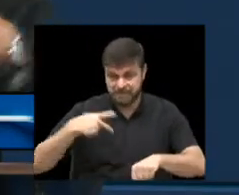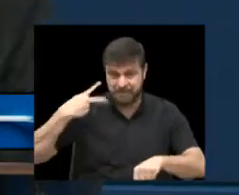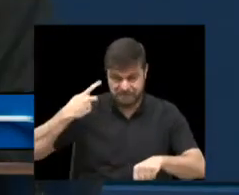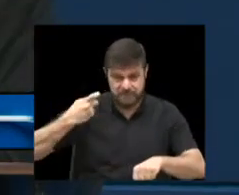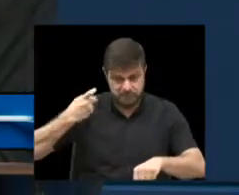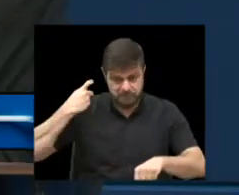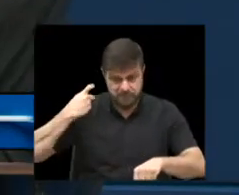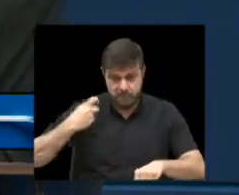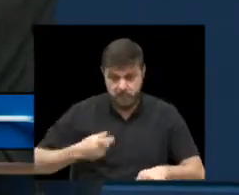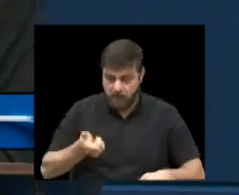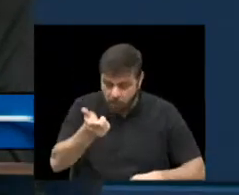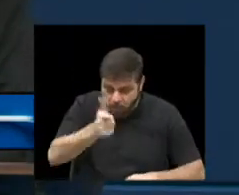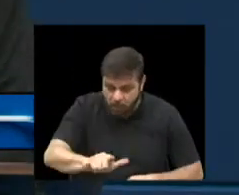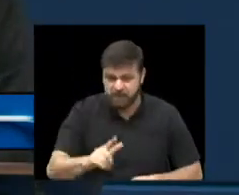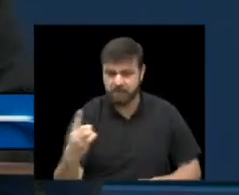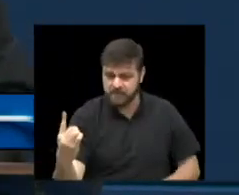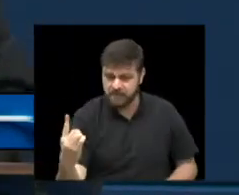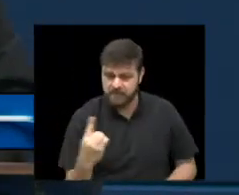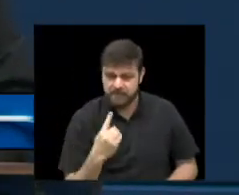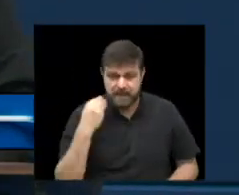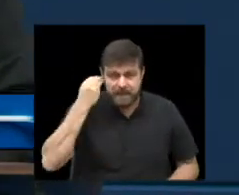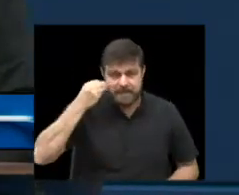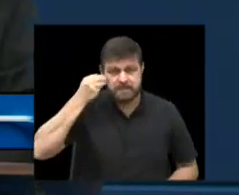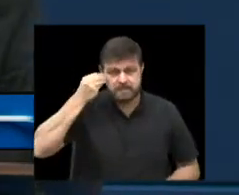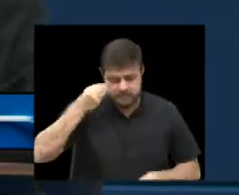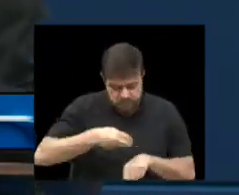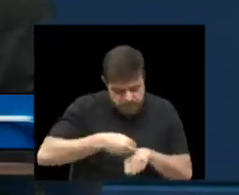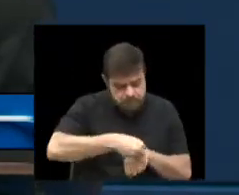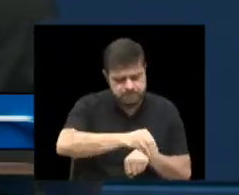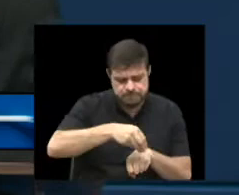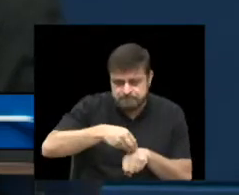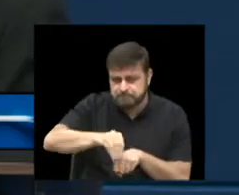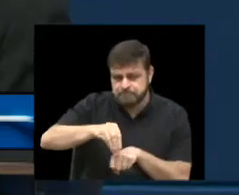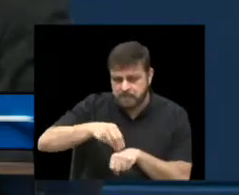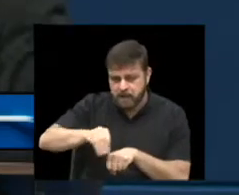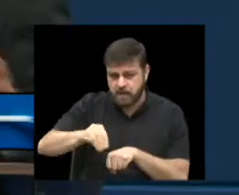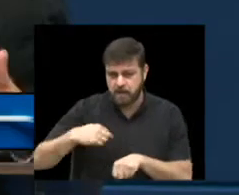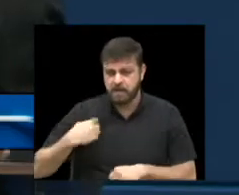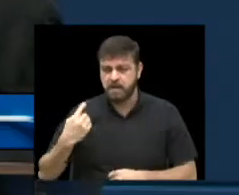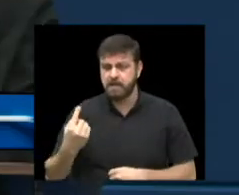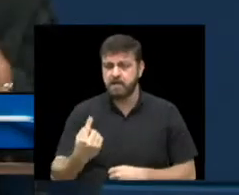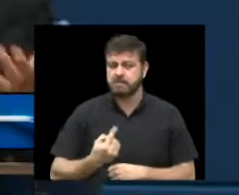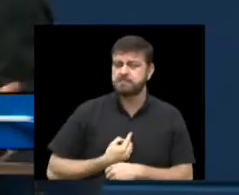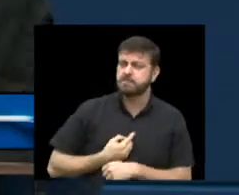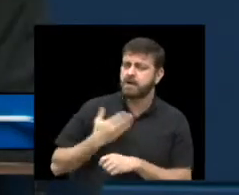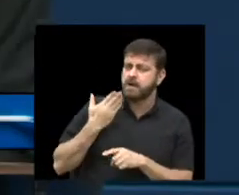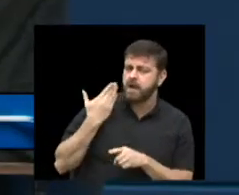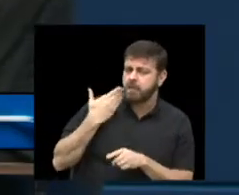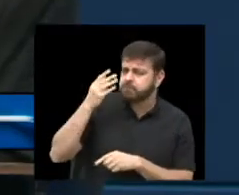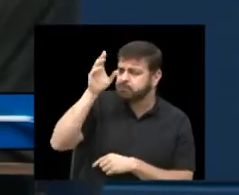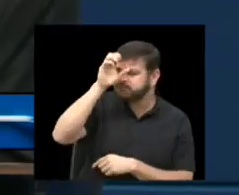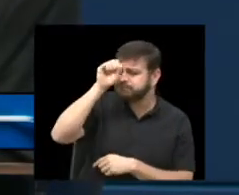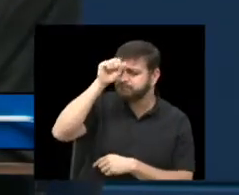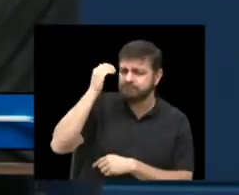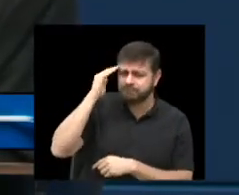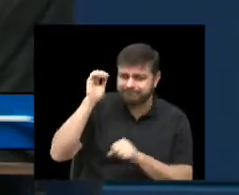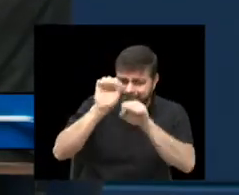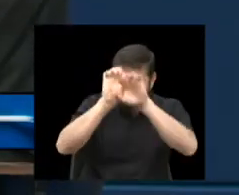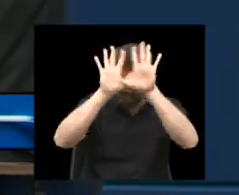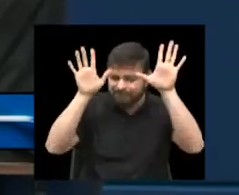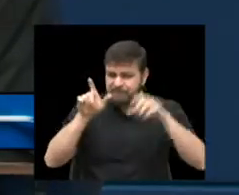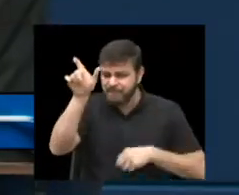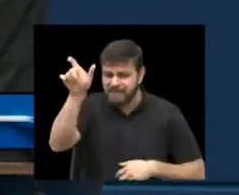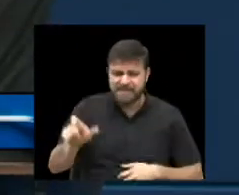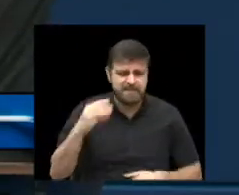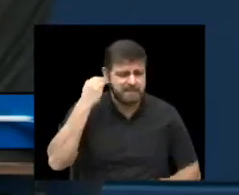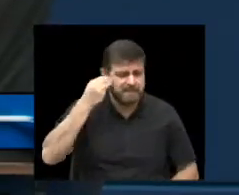vez mais, vem trazer a sua experiência, todo o seu know-how, né, toda a sua vivência.